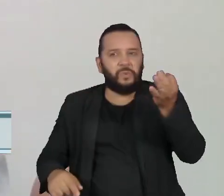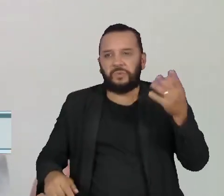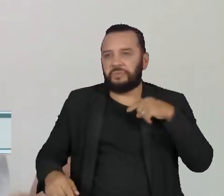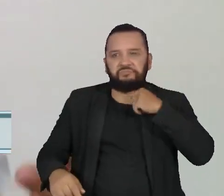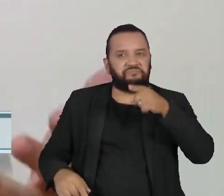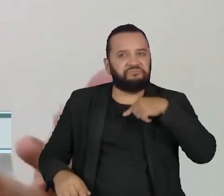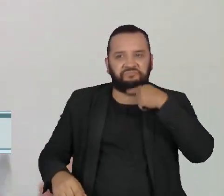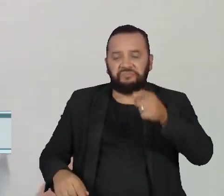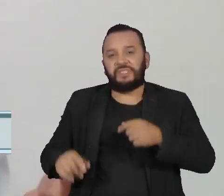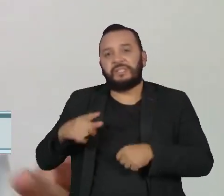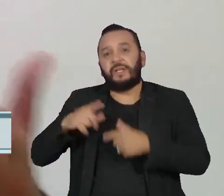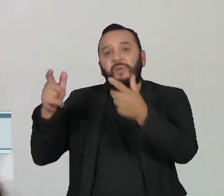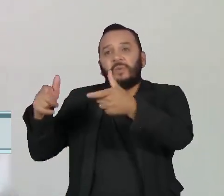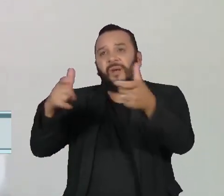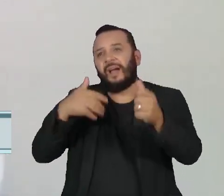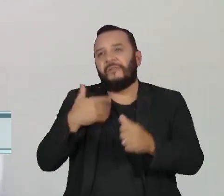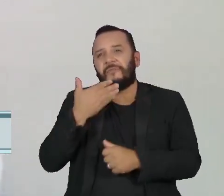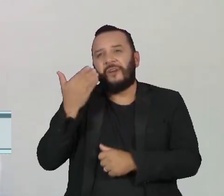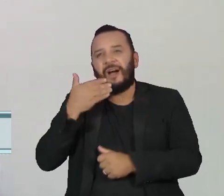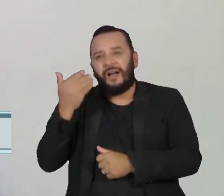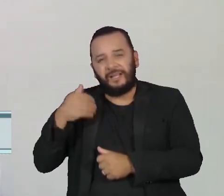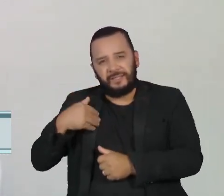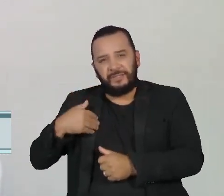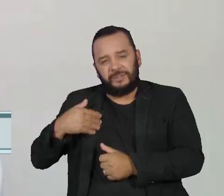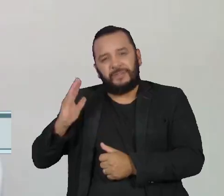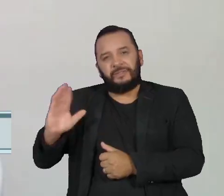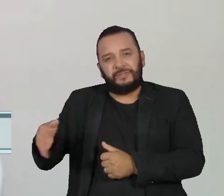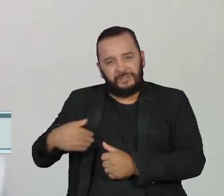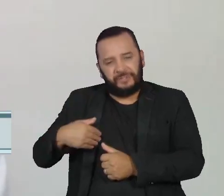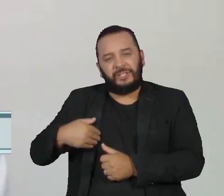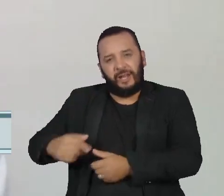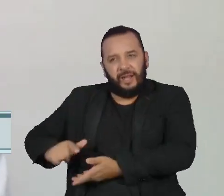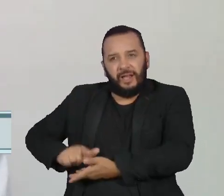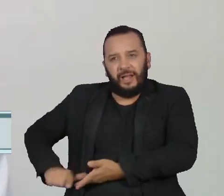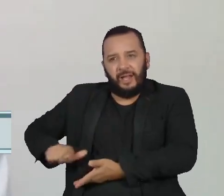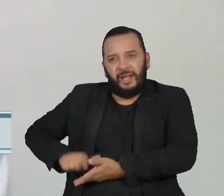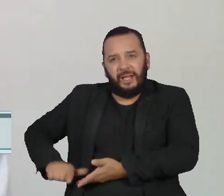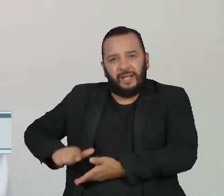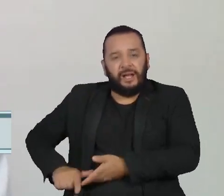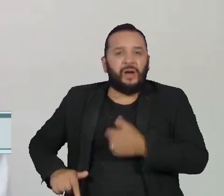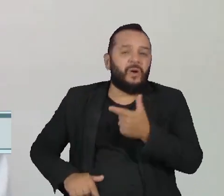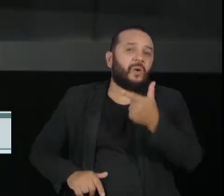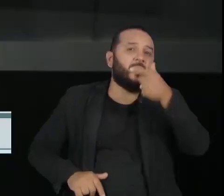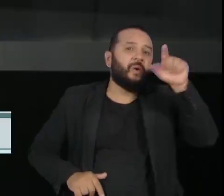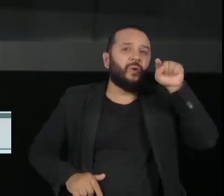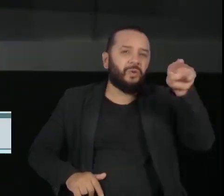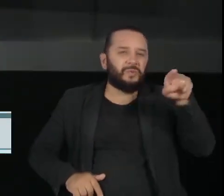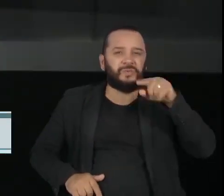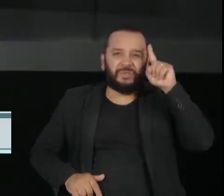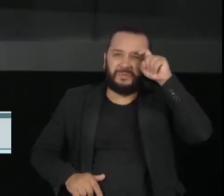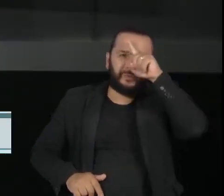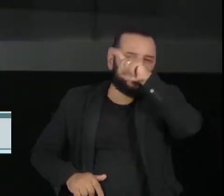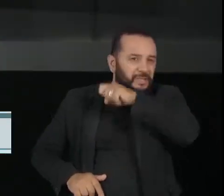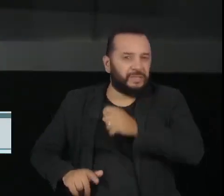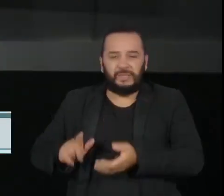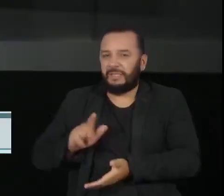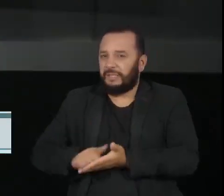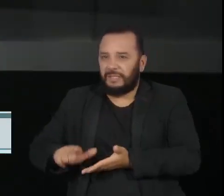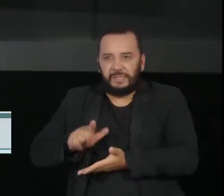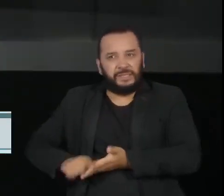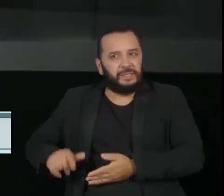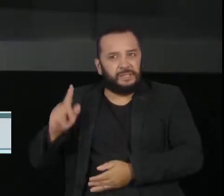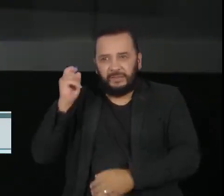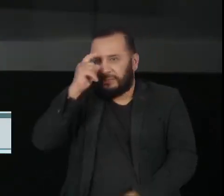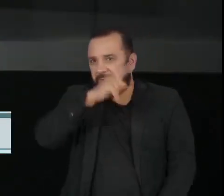o acesso é mais facilitado, em outras regiões a incidência de pessoas em diálise é menor.